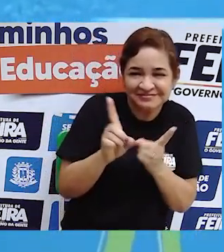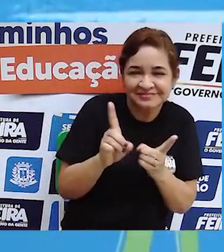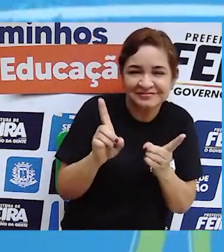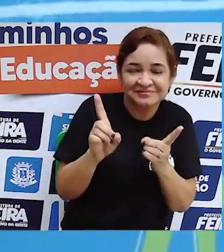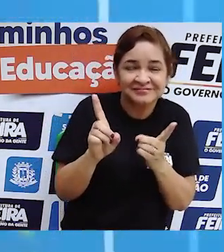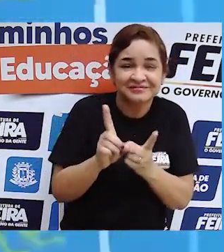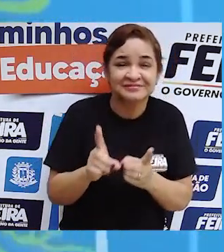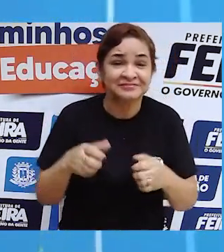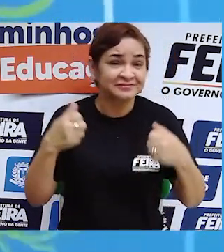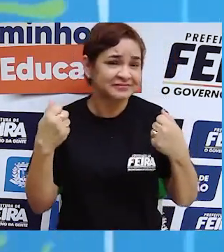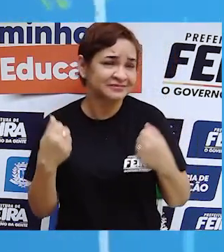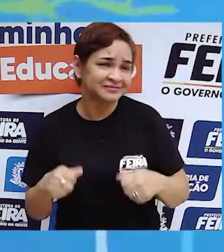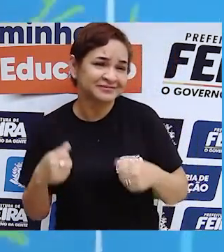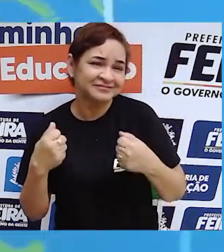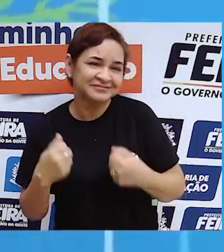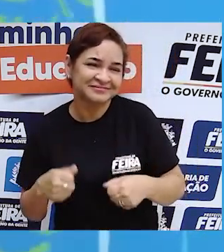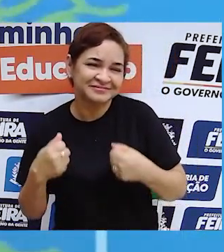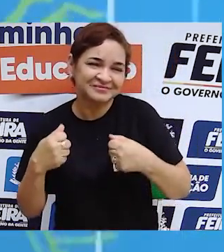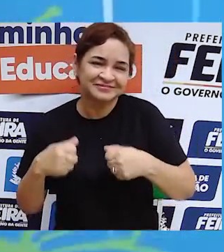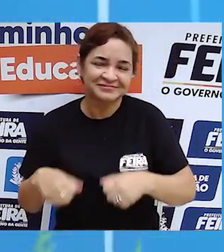companhia? Sem a